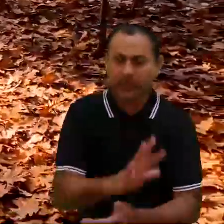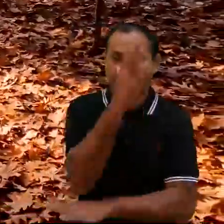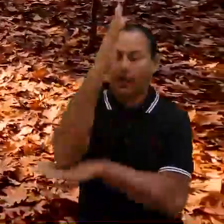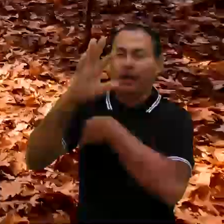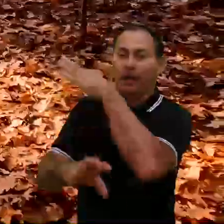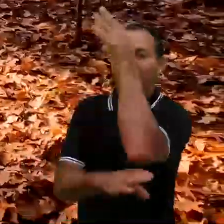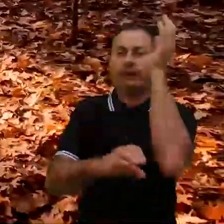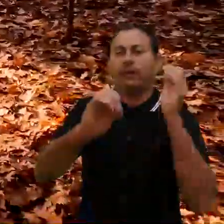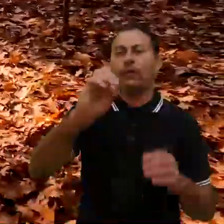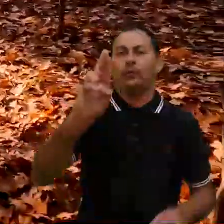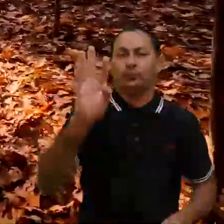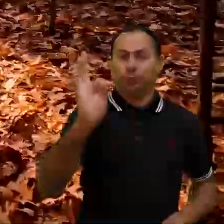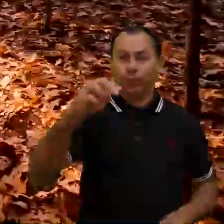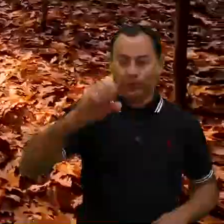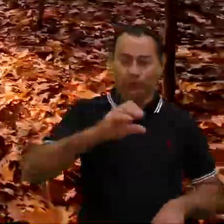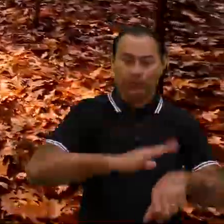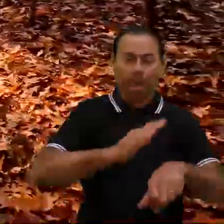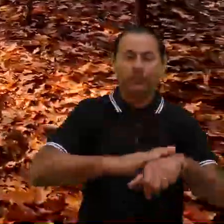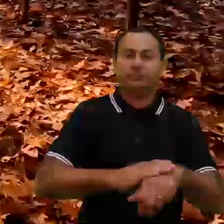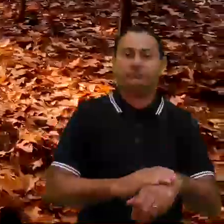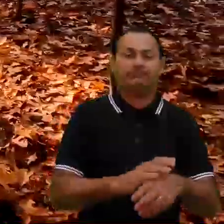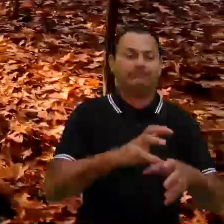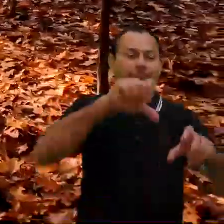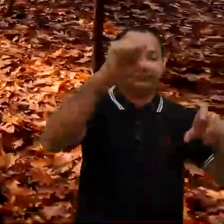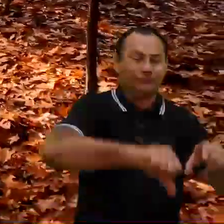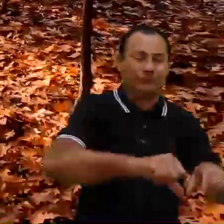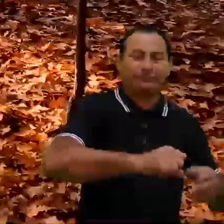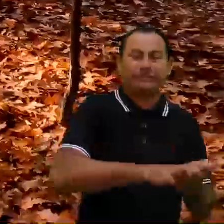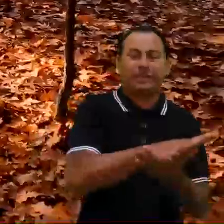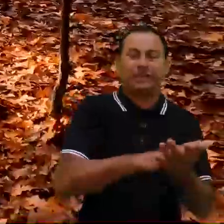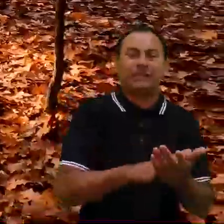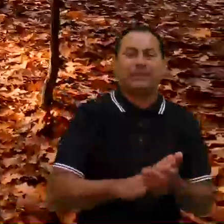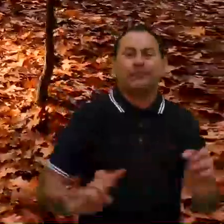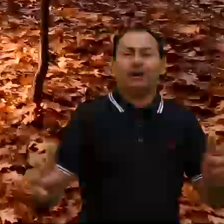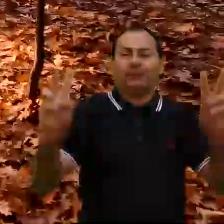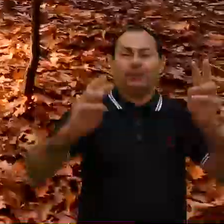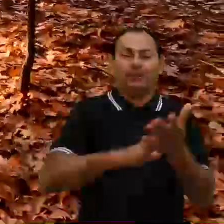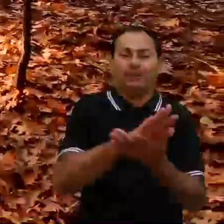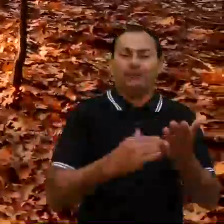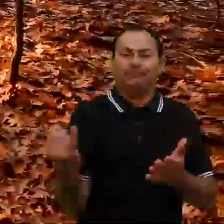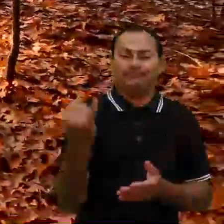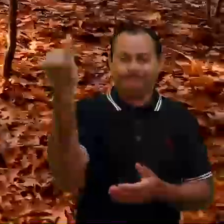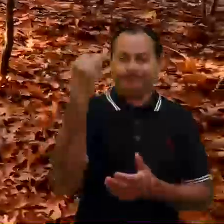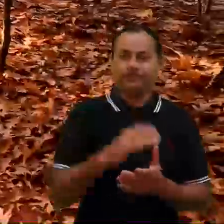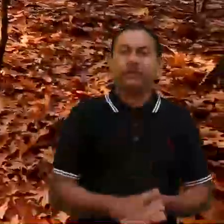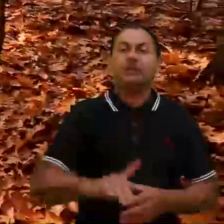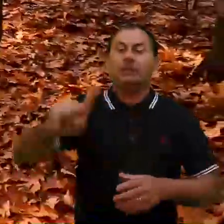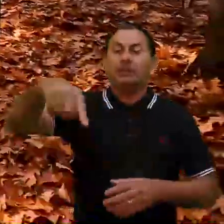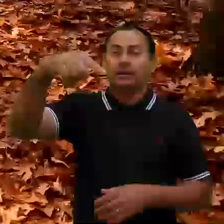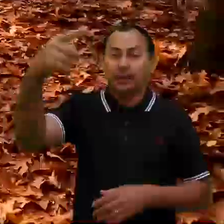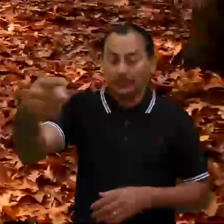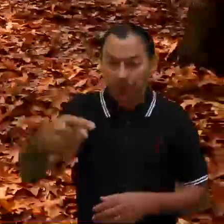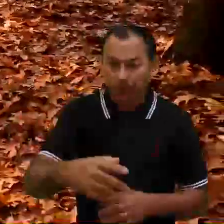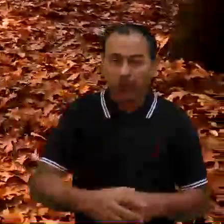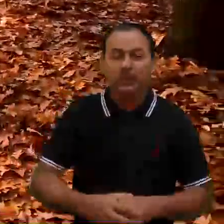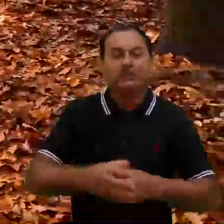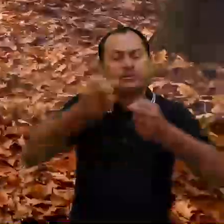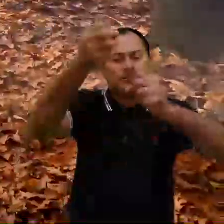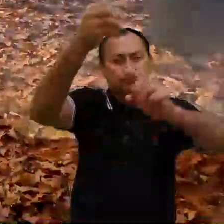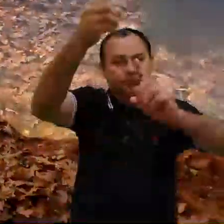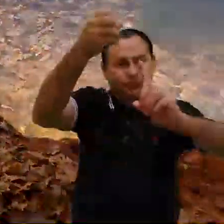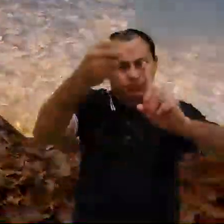Árvores de outono sem frutos, 2 vezes mortas, arrancadas pela raiz. Sabe, depois ele fez uma outra